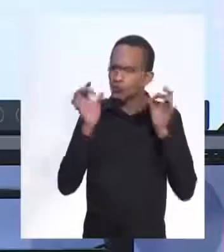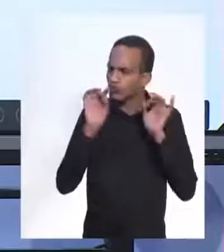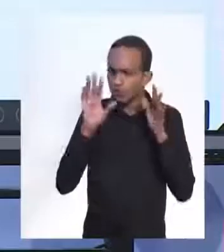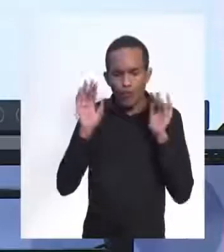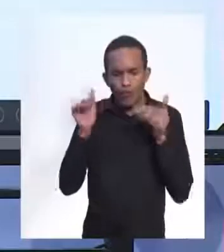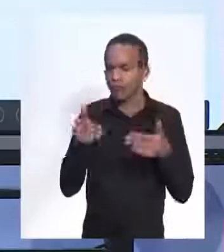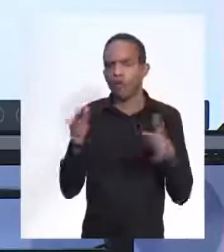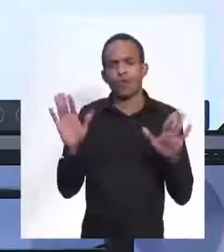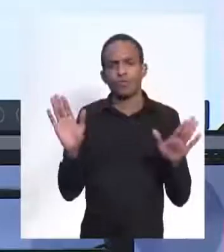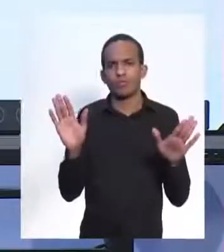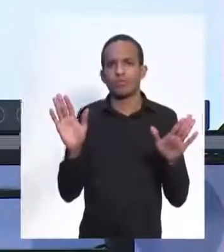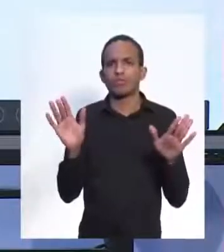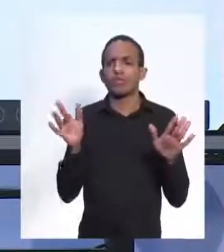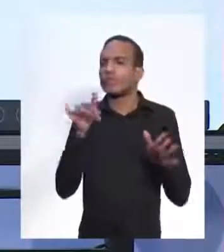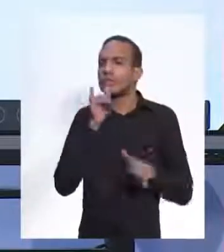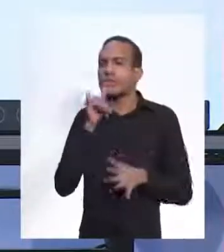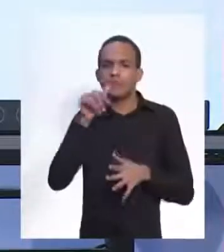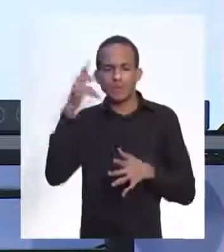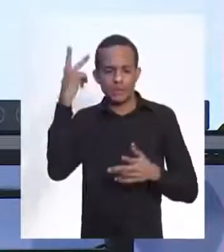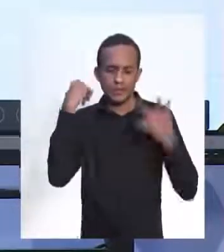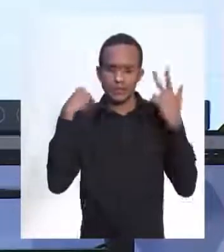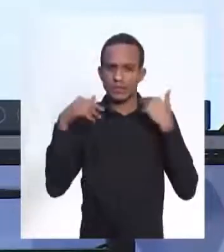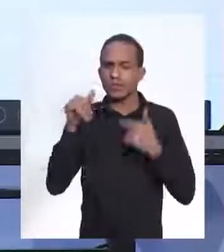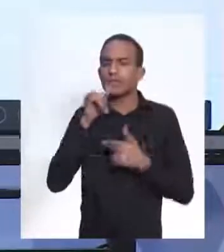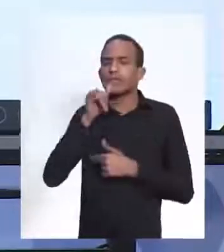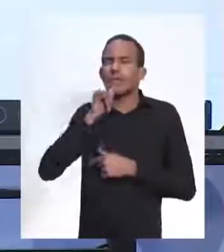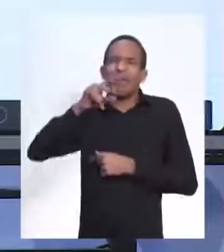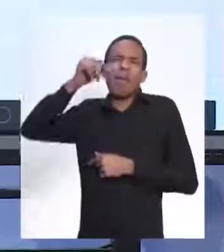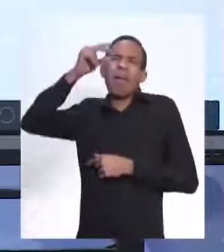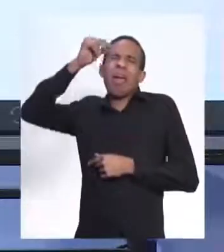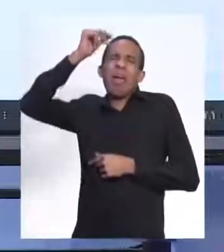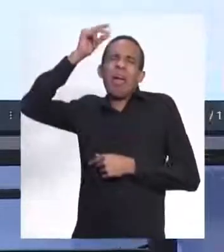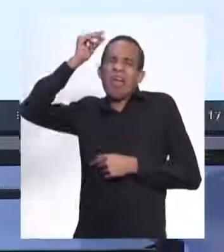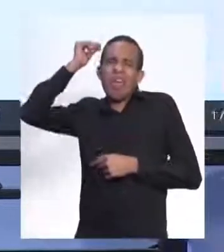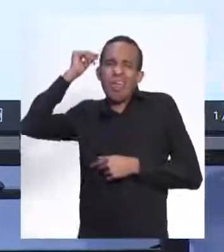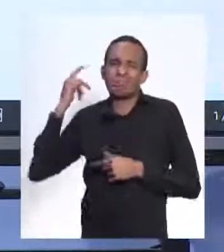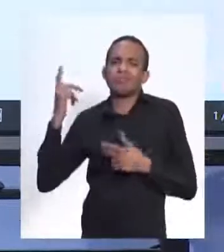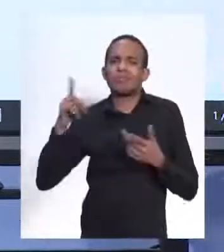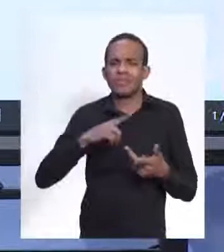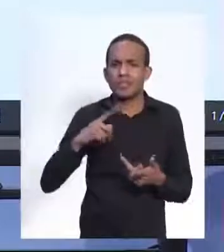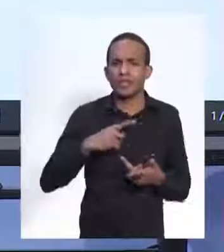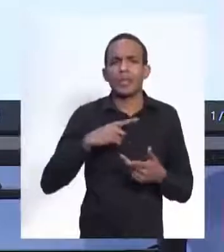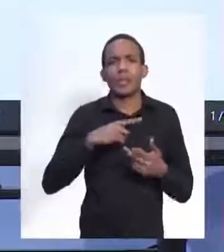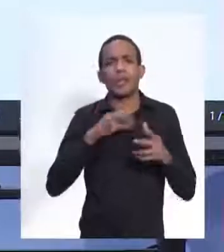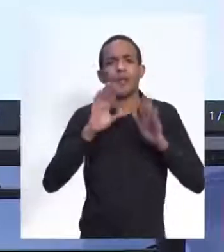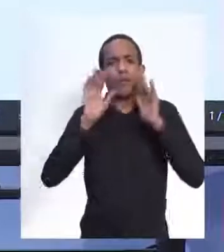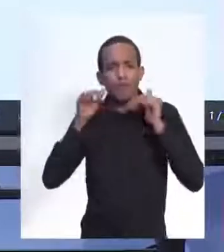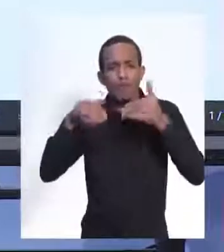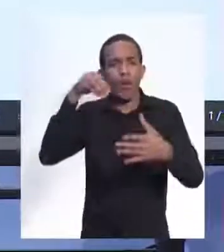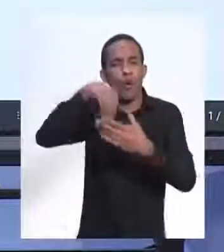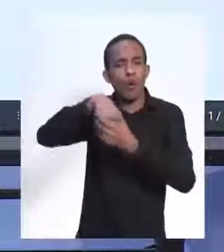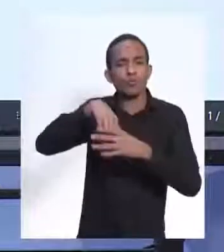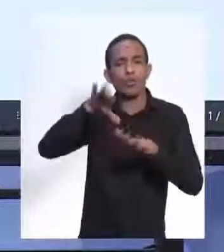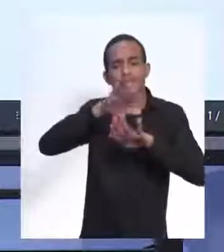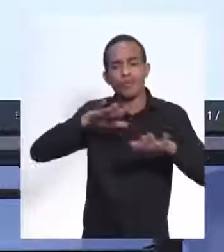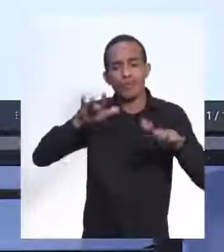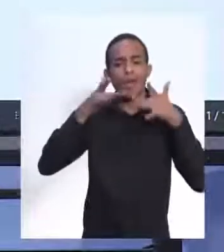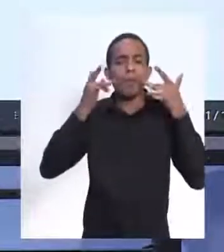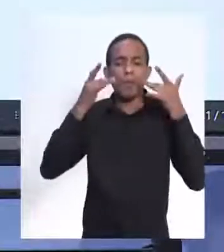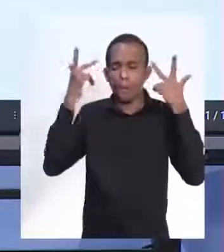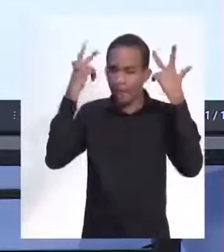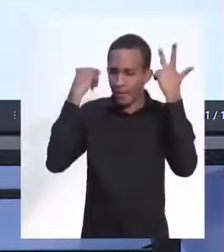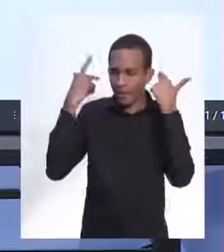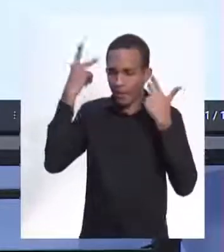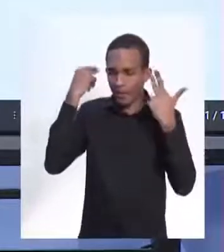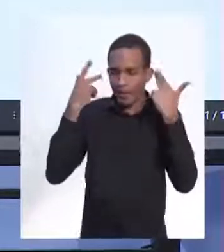com peça teatral e faz aquele cabelo, às vezes cabelo de época, né, professora? É uma Sim. profissão, é um nicho de mercado dentro do de ser cabeleireiro. É